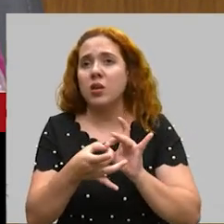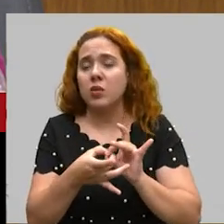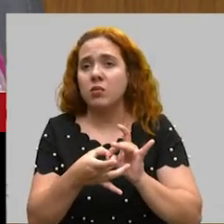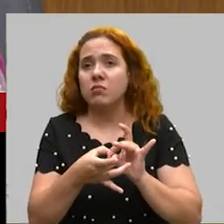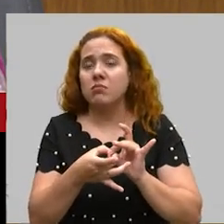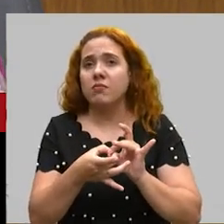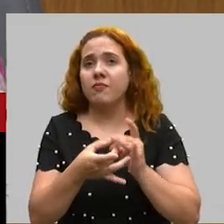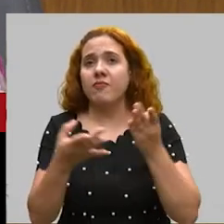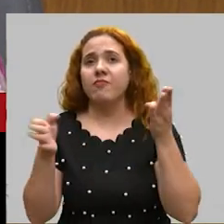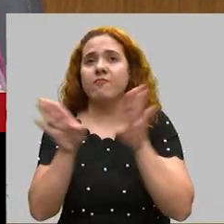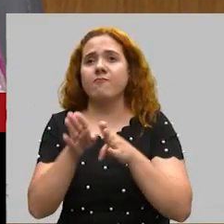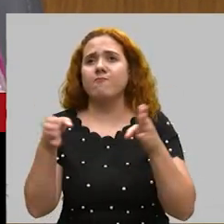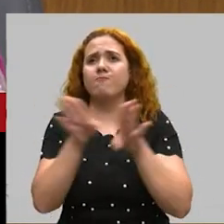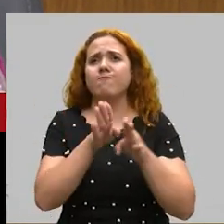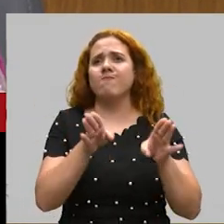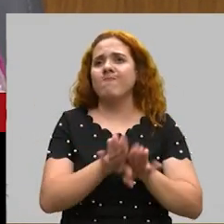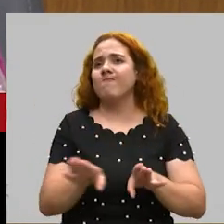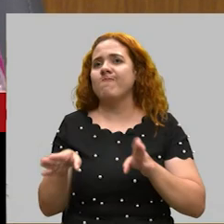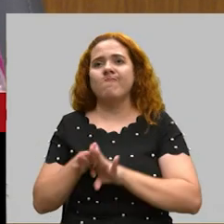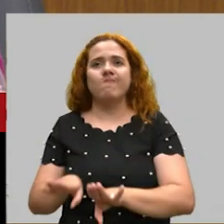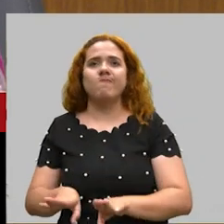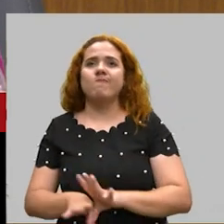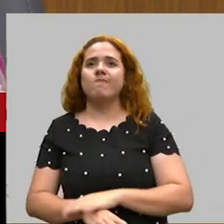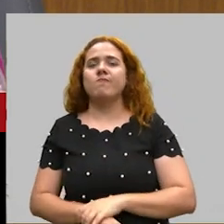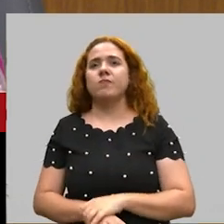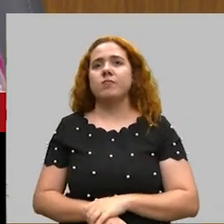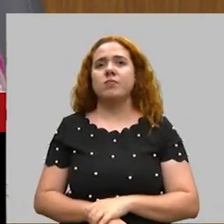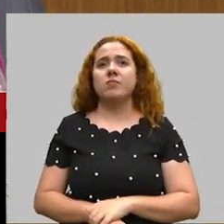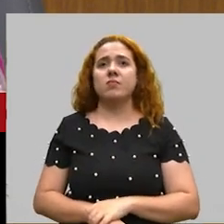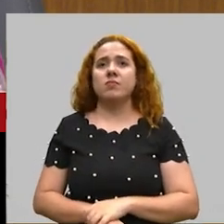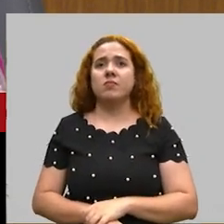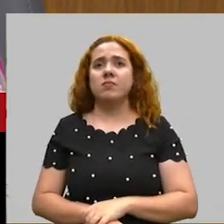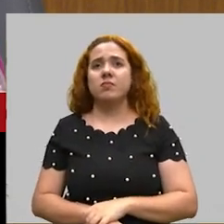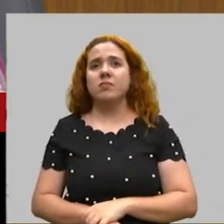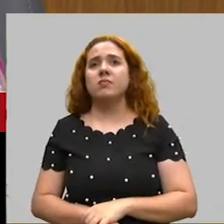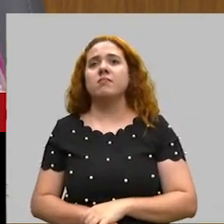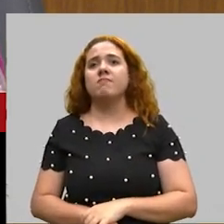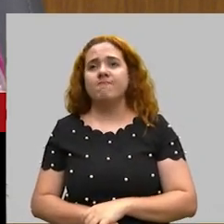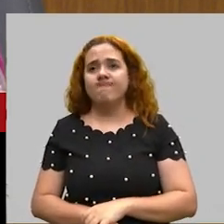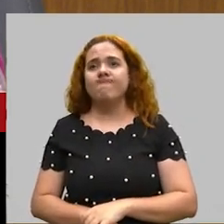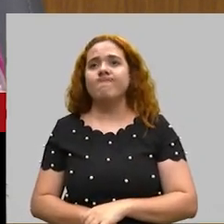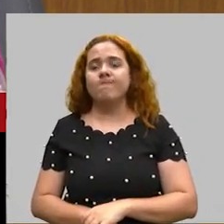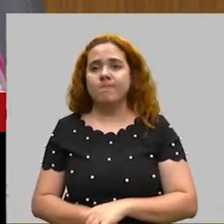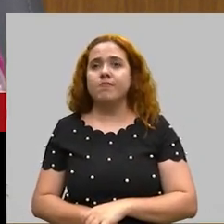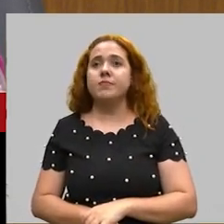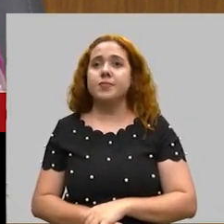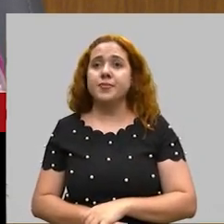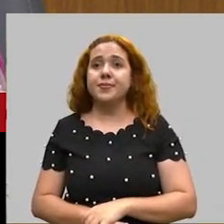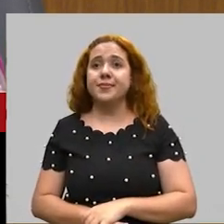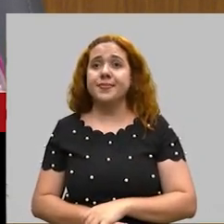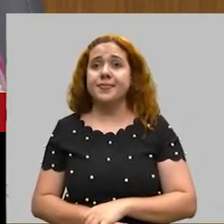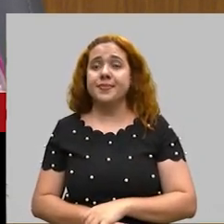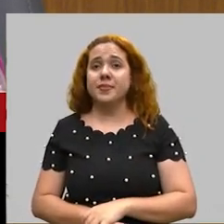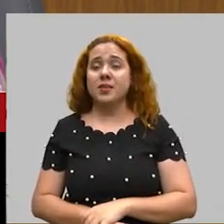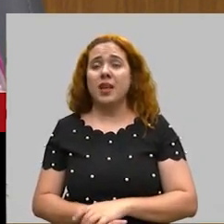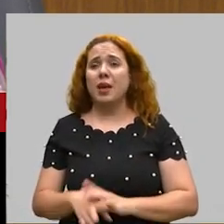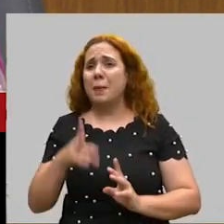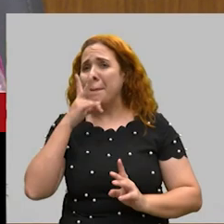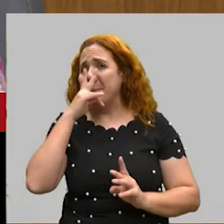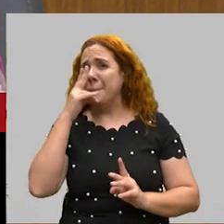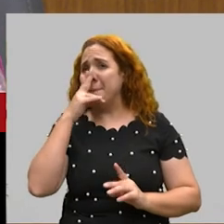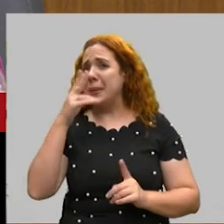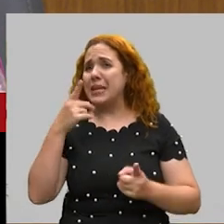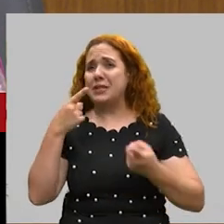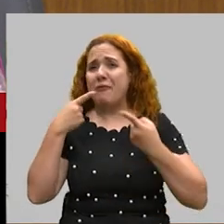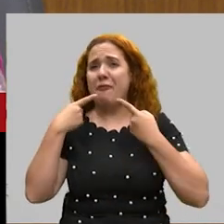a rodo as escolas em Minas Gerais e acontecendo essa violência com as